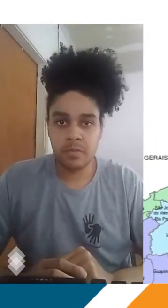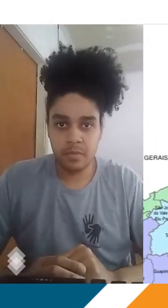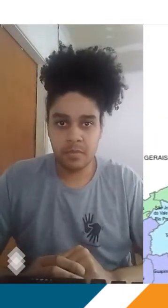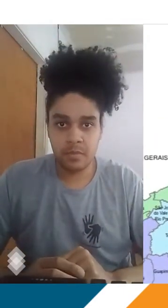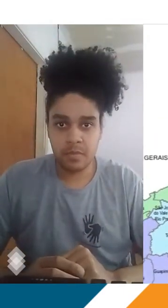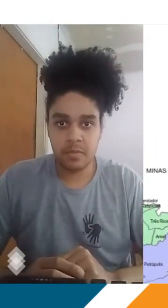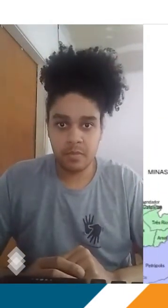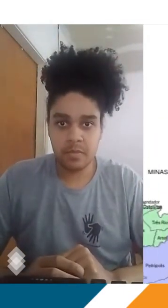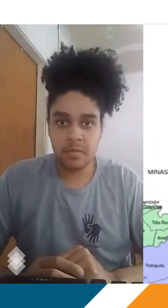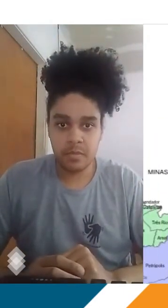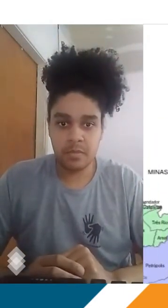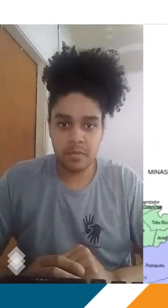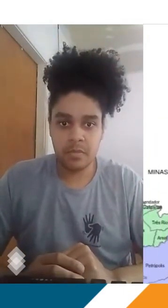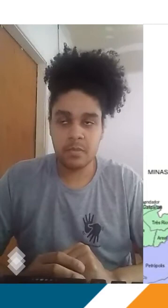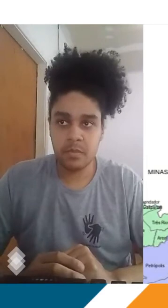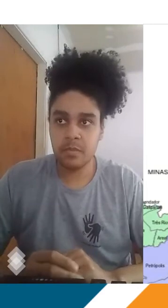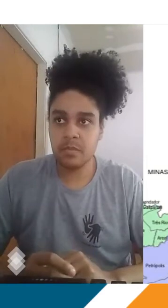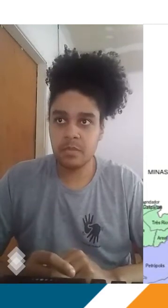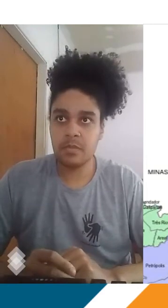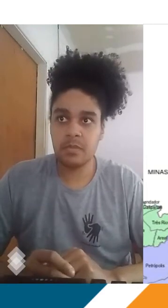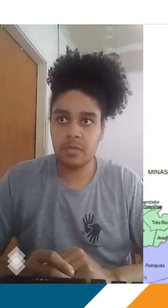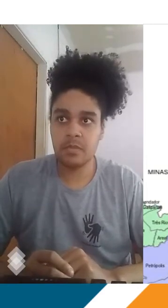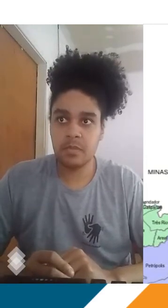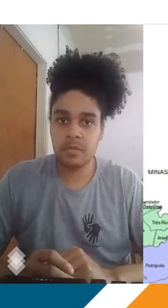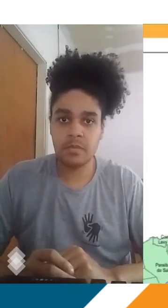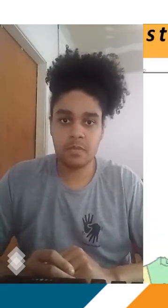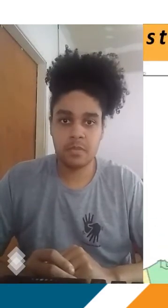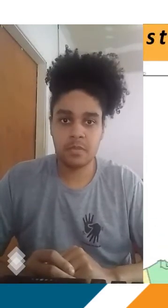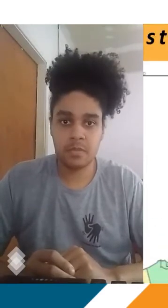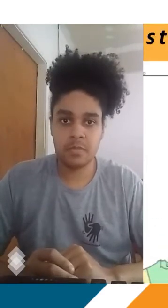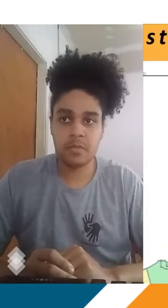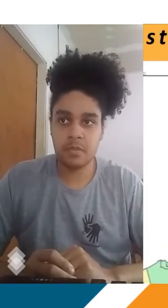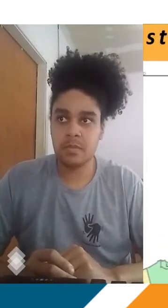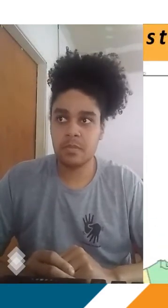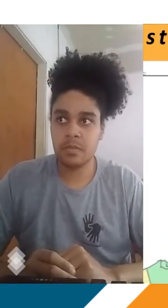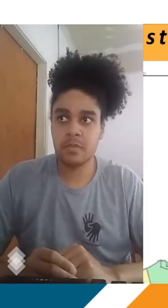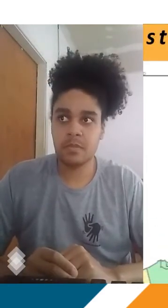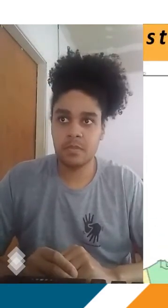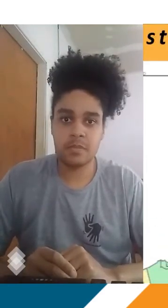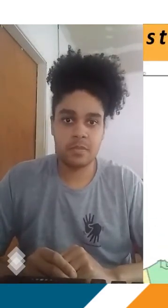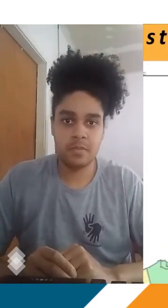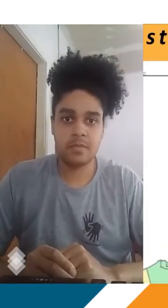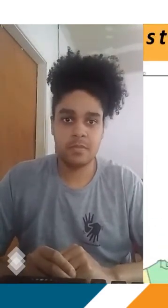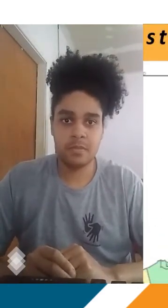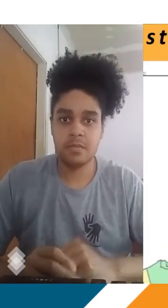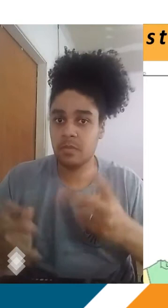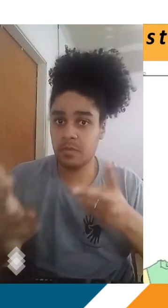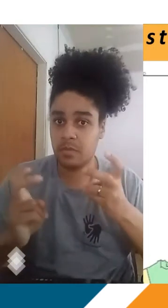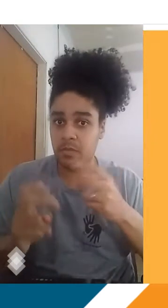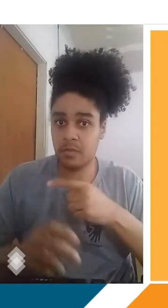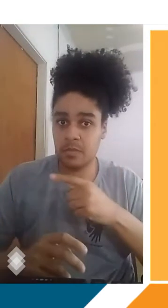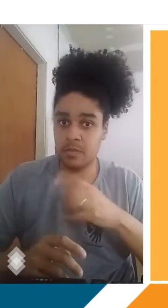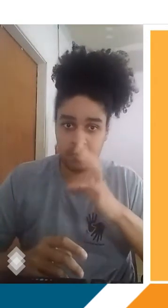Norte Fluminense em vermelho, rosa e em lilás Noroeste Fluminense.